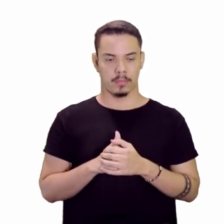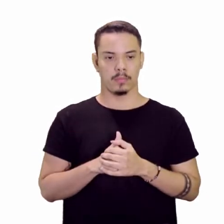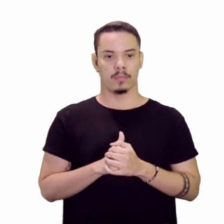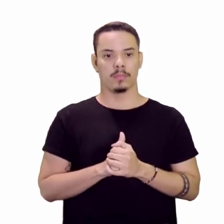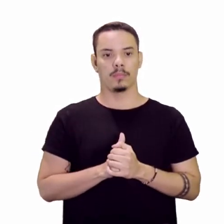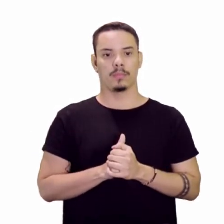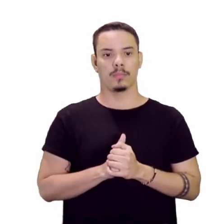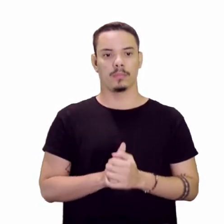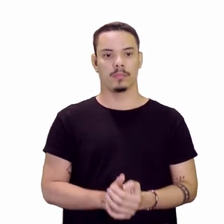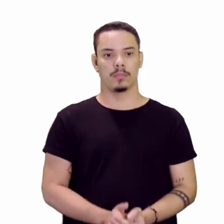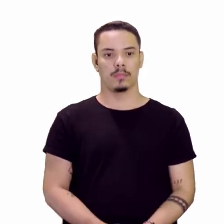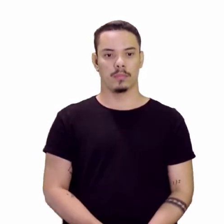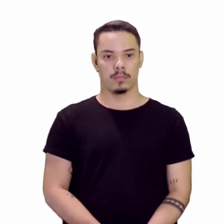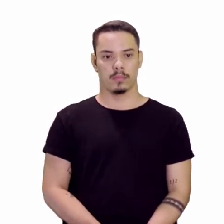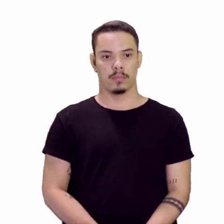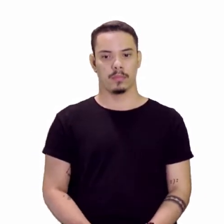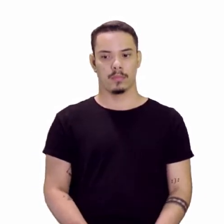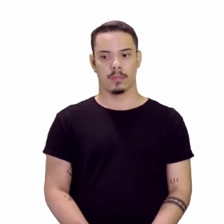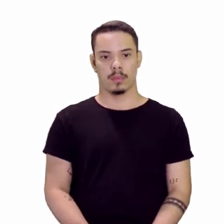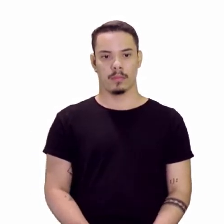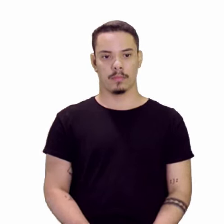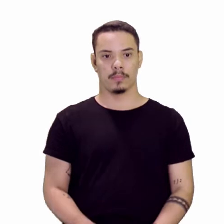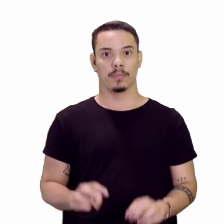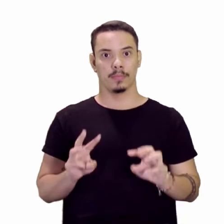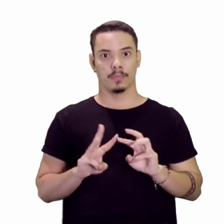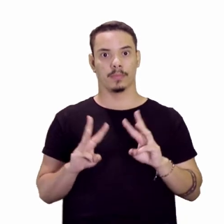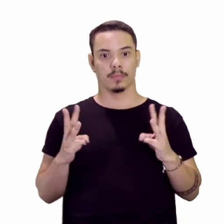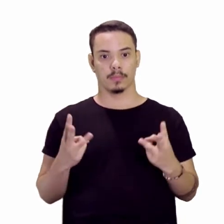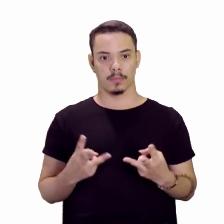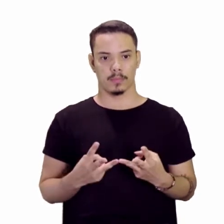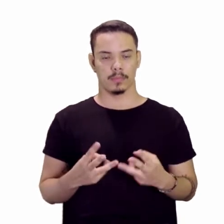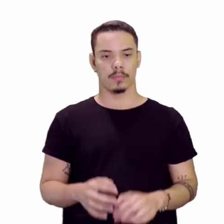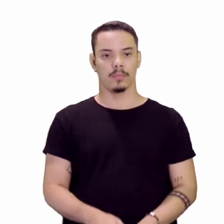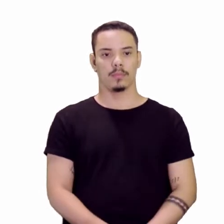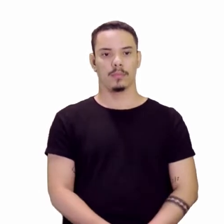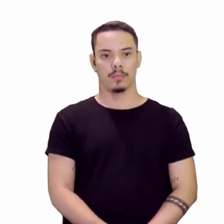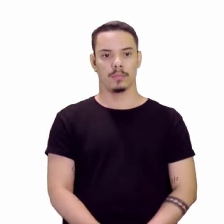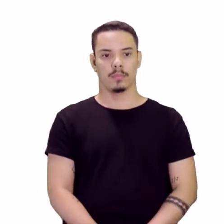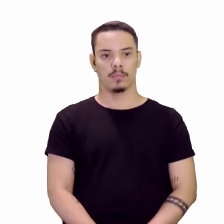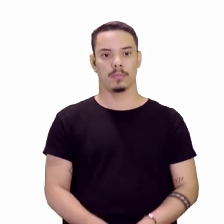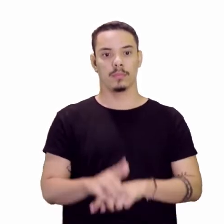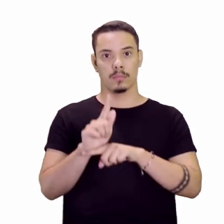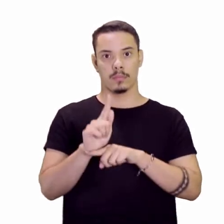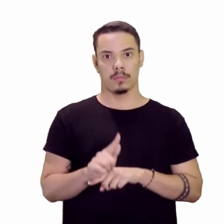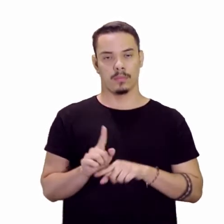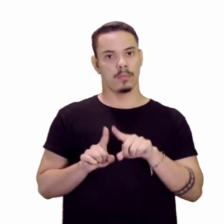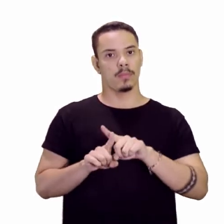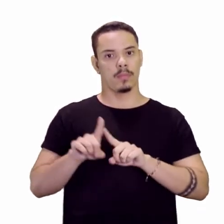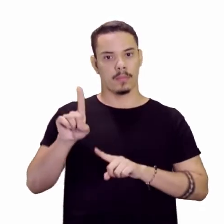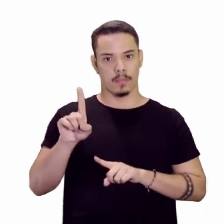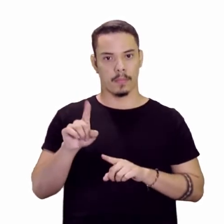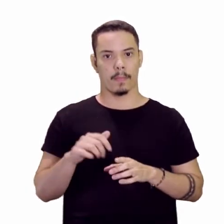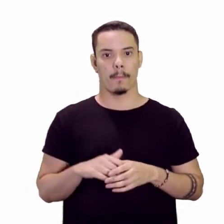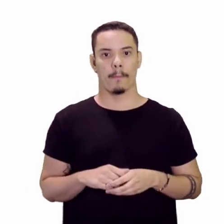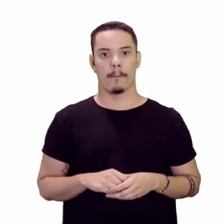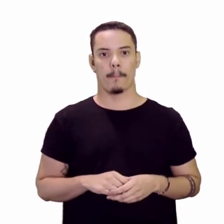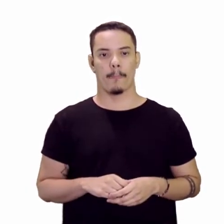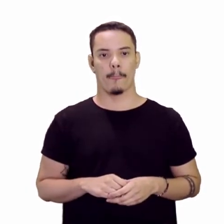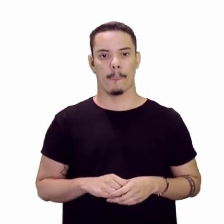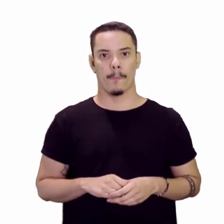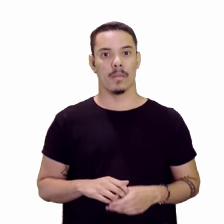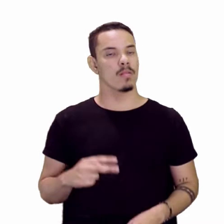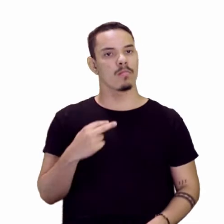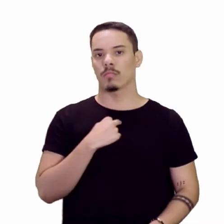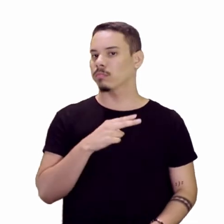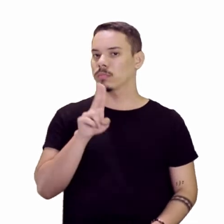Olha Justamente. só. Massa, tá ok. Gravidade e altura, né? G aqui e altura. Não